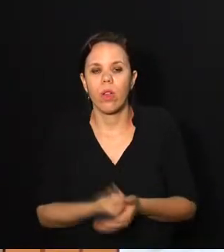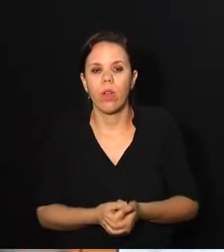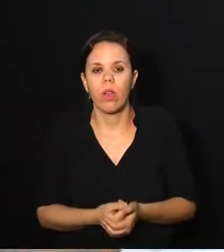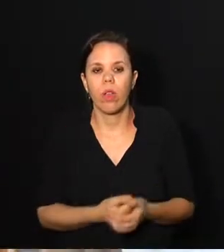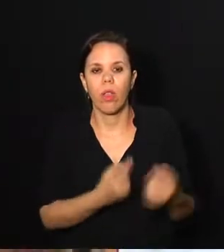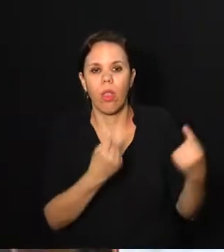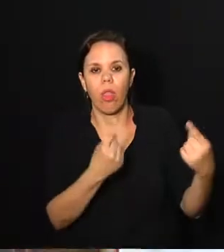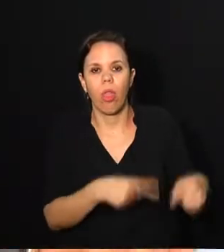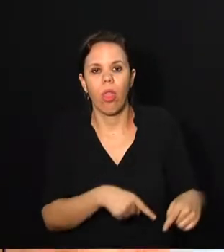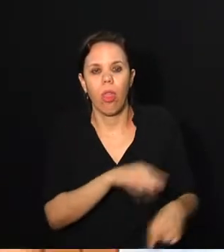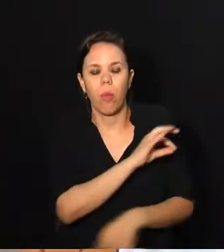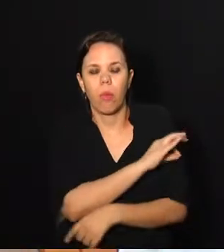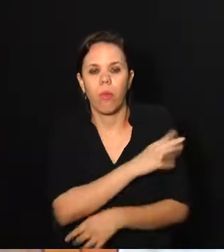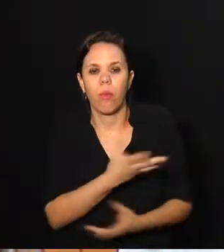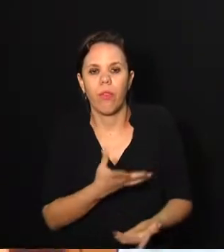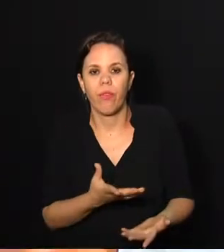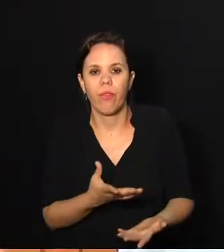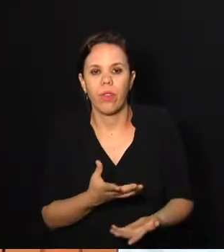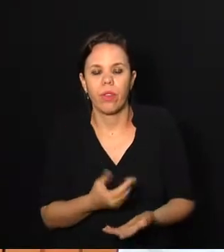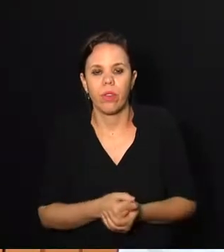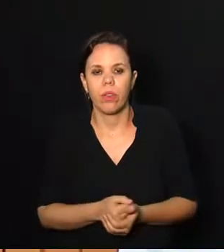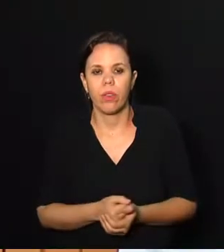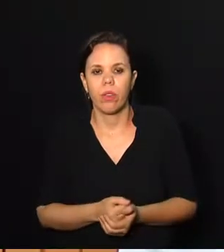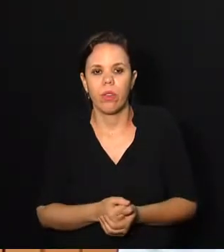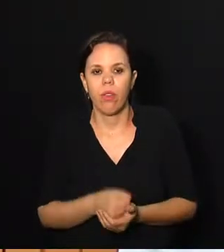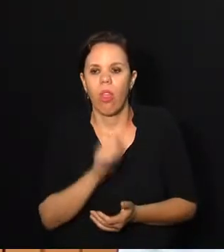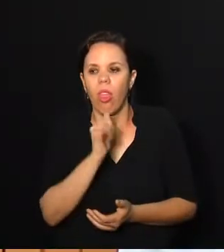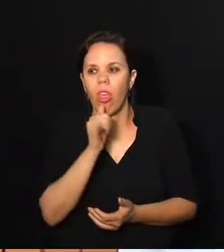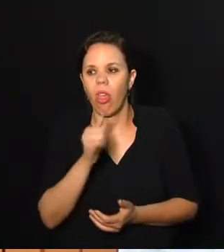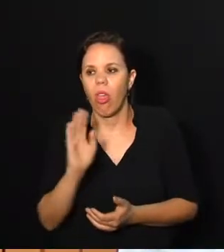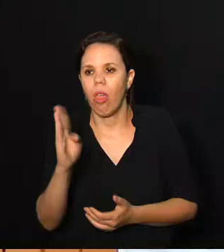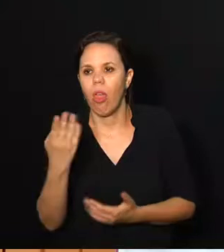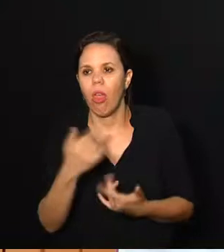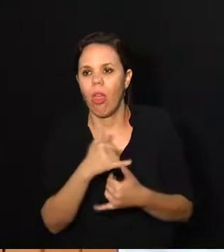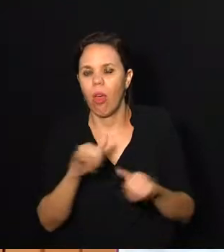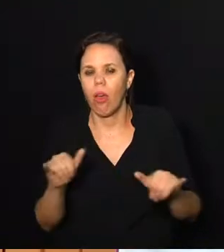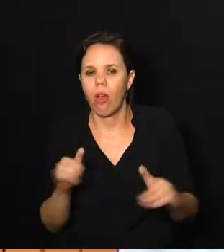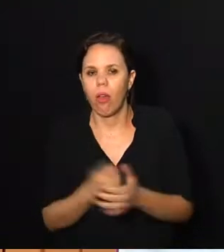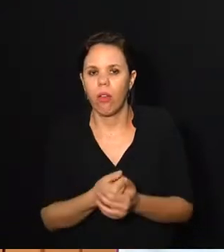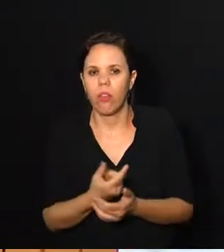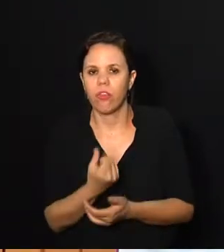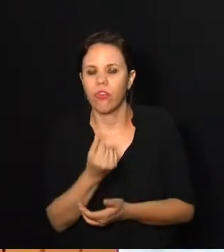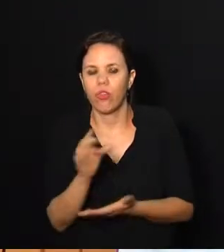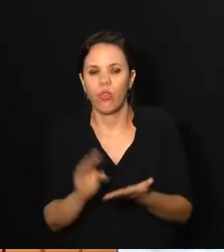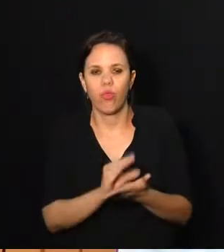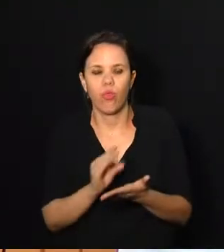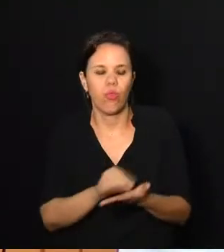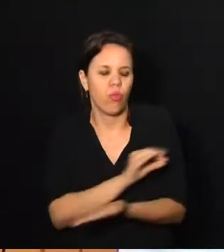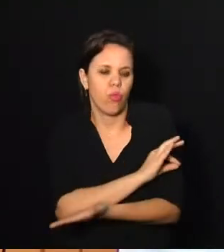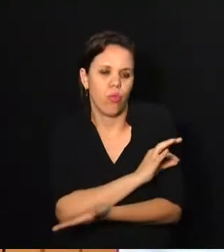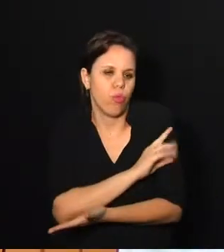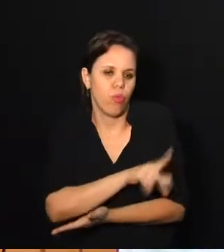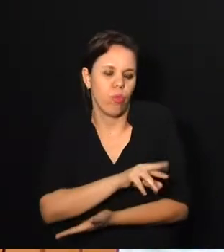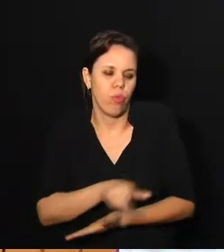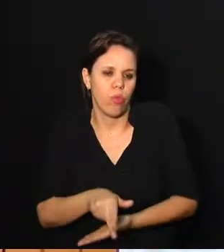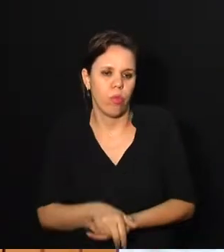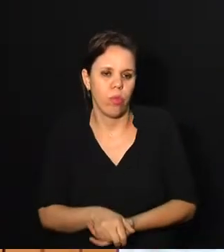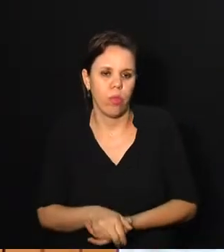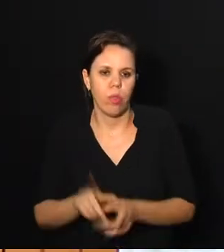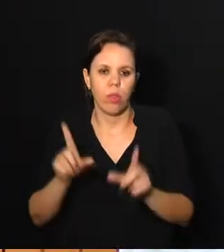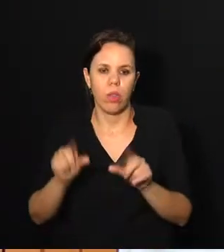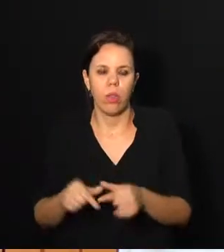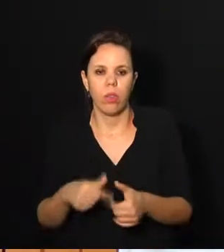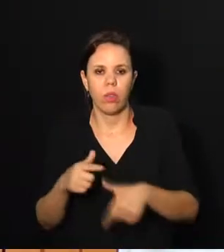prefeito, que começam a inventar aquelas fake news aqui, dizendo que o dinheiro não é da prefeitura, para minimizar o trabalho do prefeito